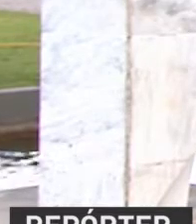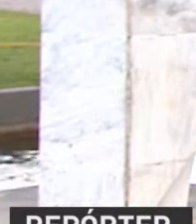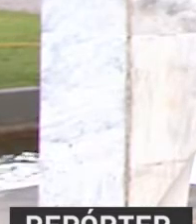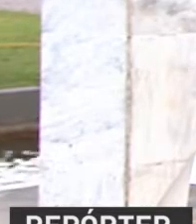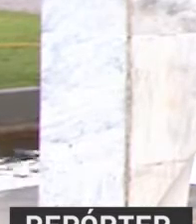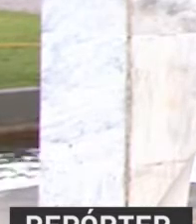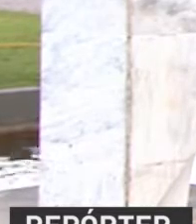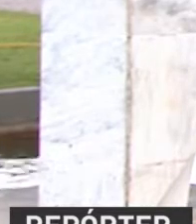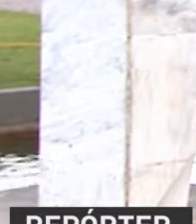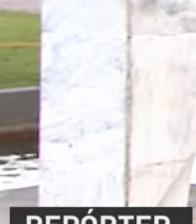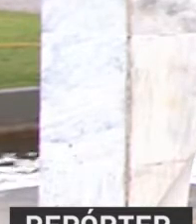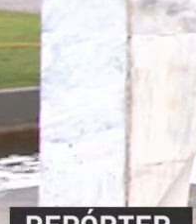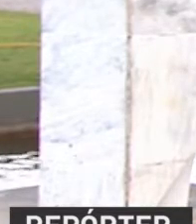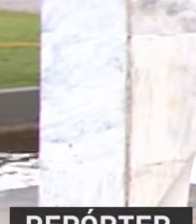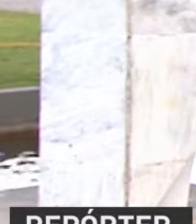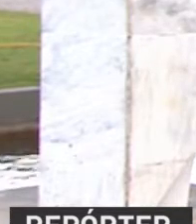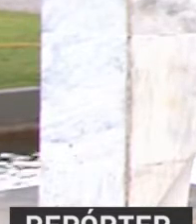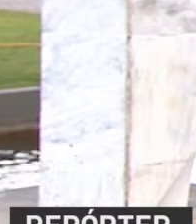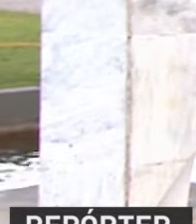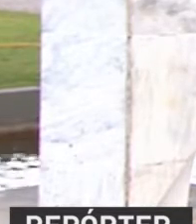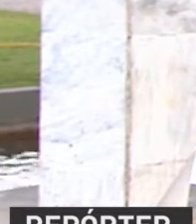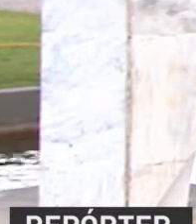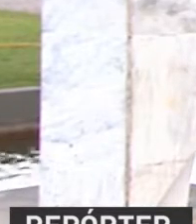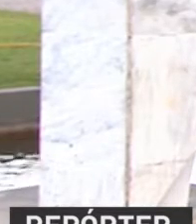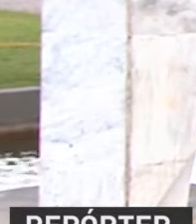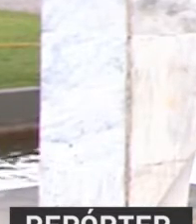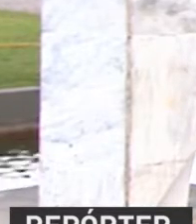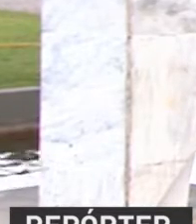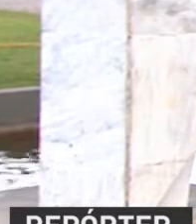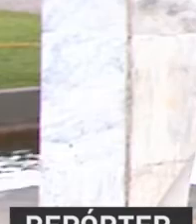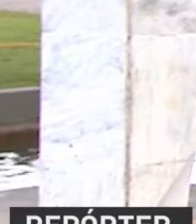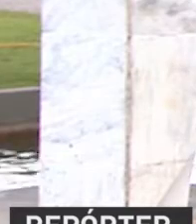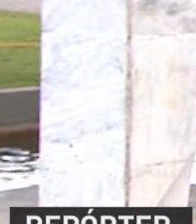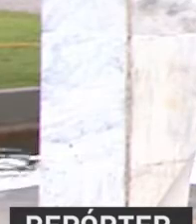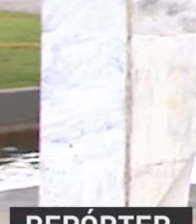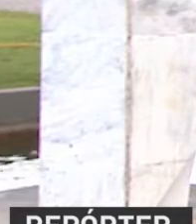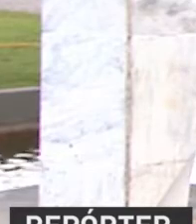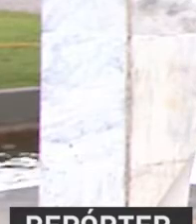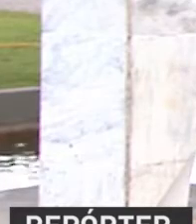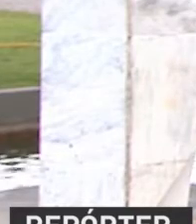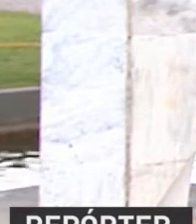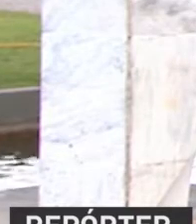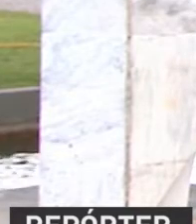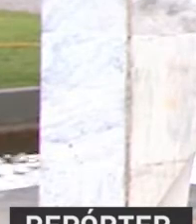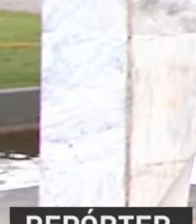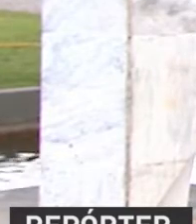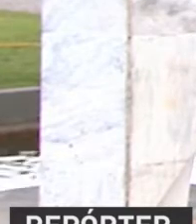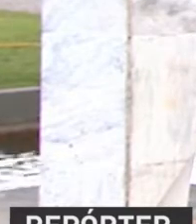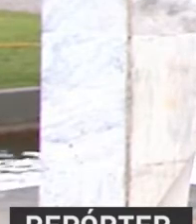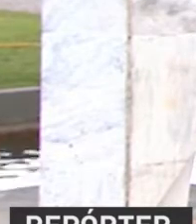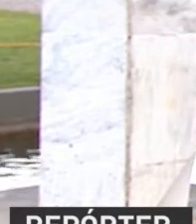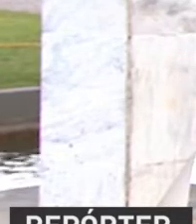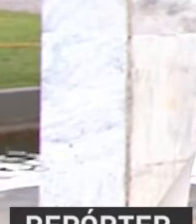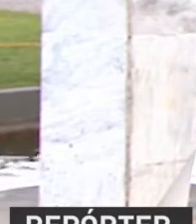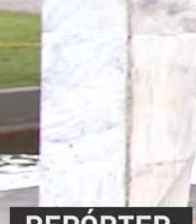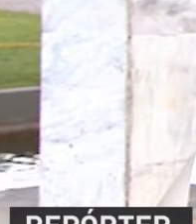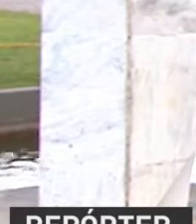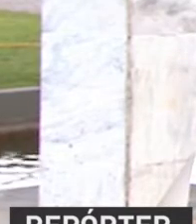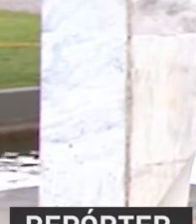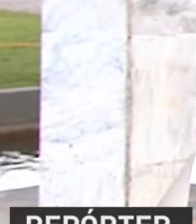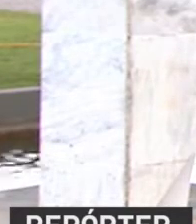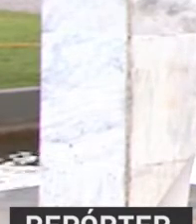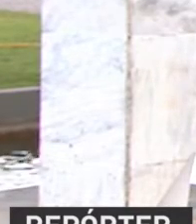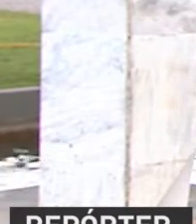relacionado aí com a indústria da defesa no país, que gera muitos empregos, mas que a partir de agora também é preciso investir em